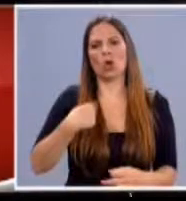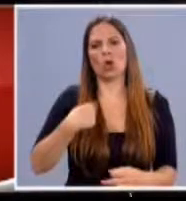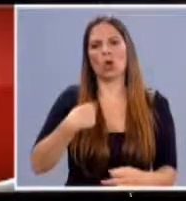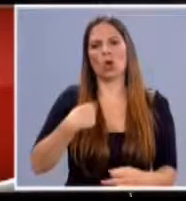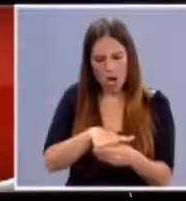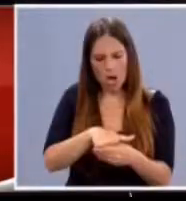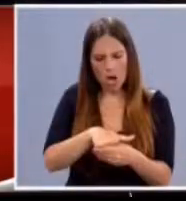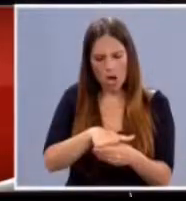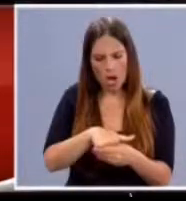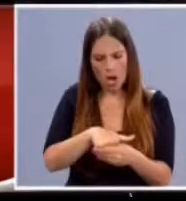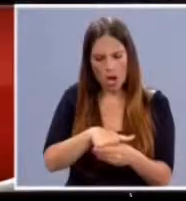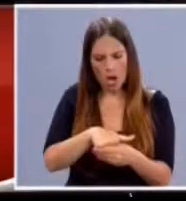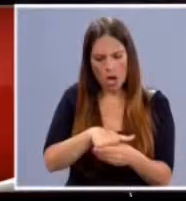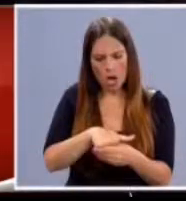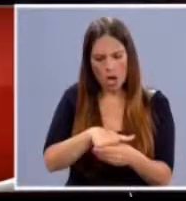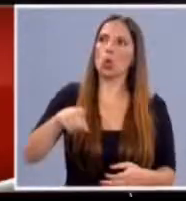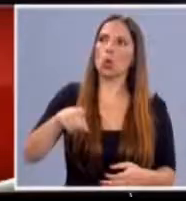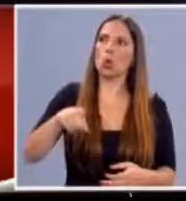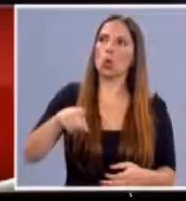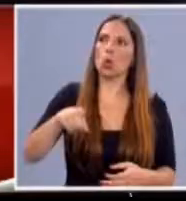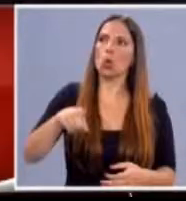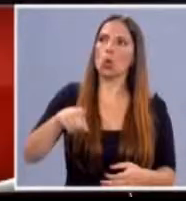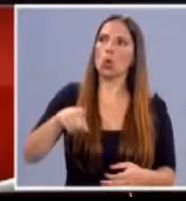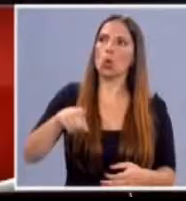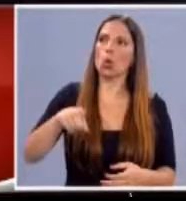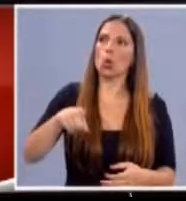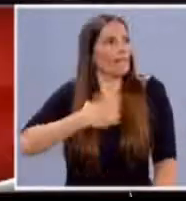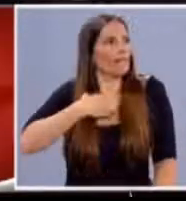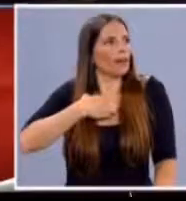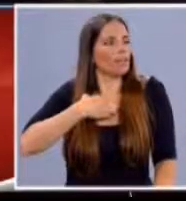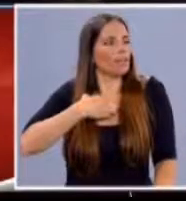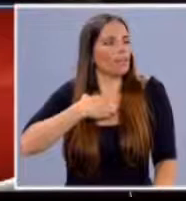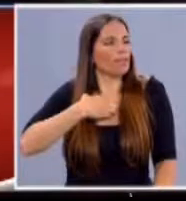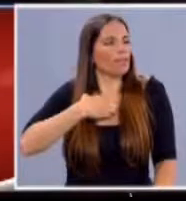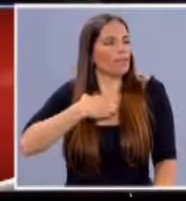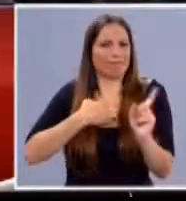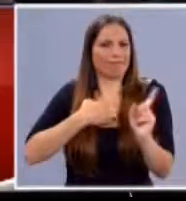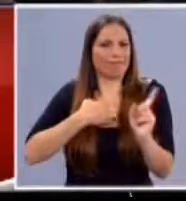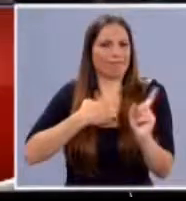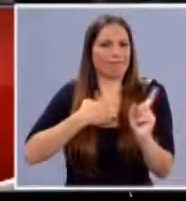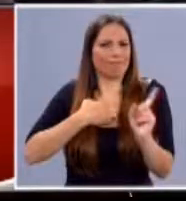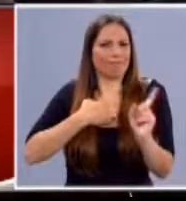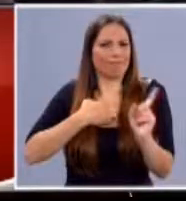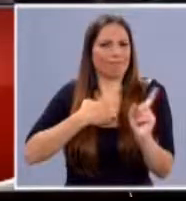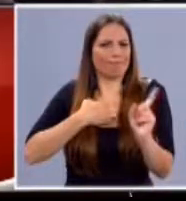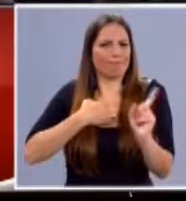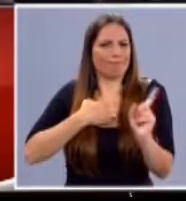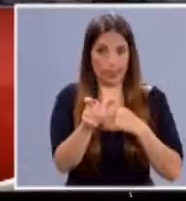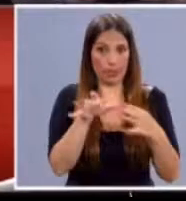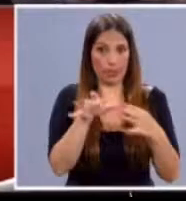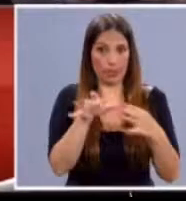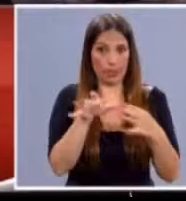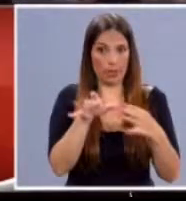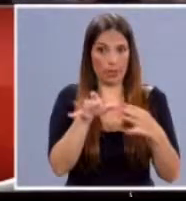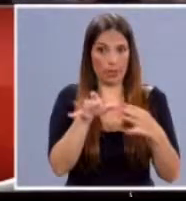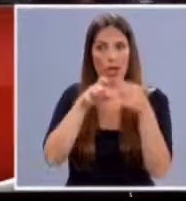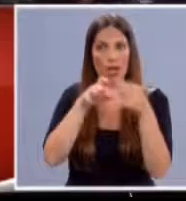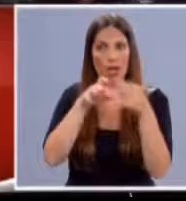nos vinculamos a qualquer emoção, não orientar as palavras, não. As nossas palavras correspondem e